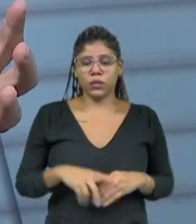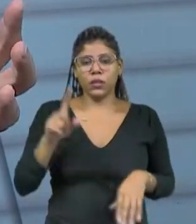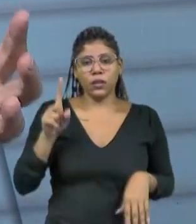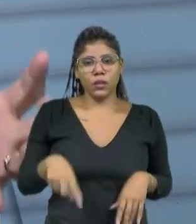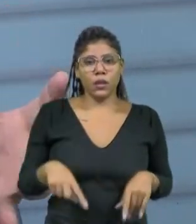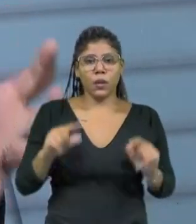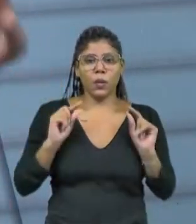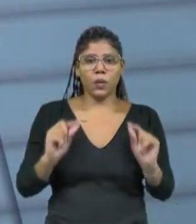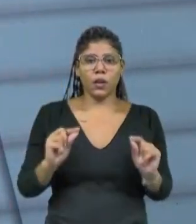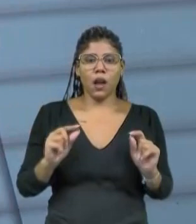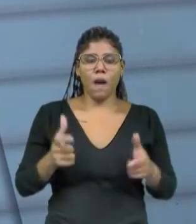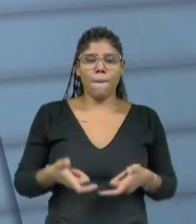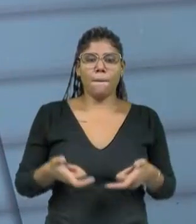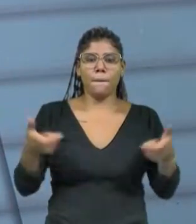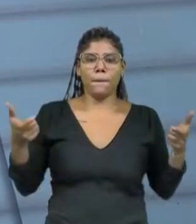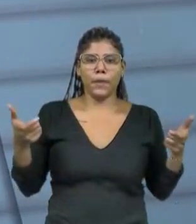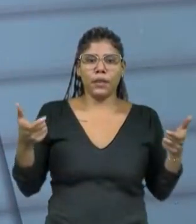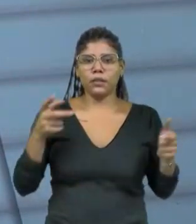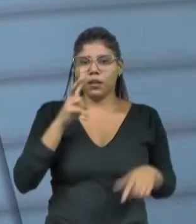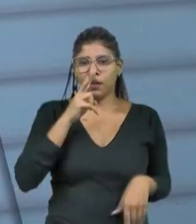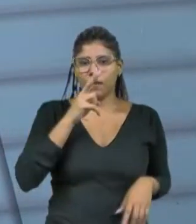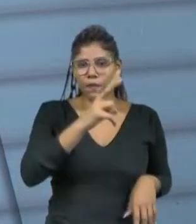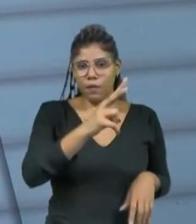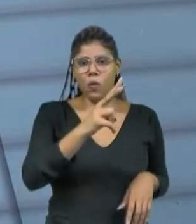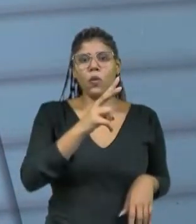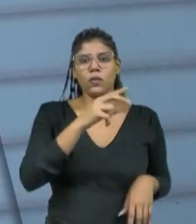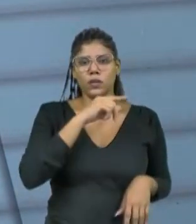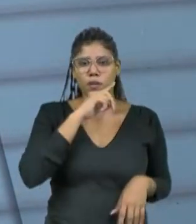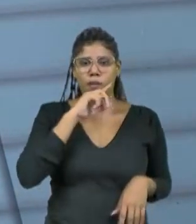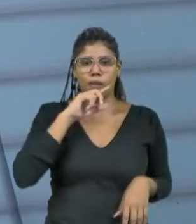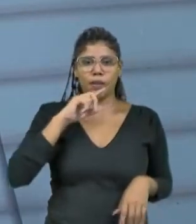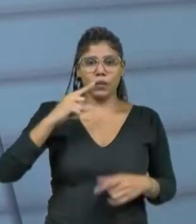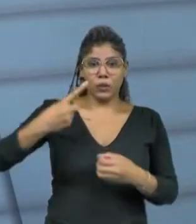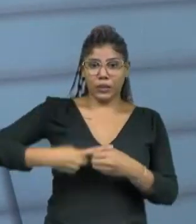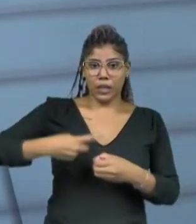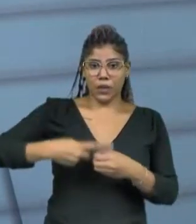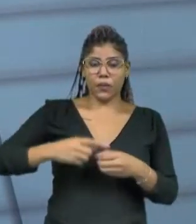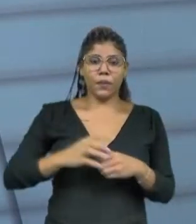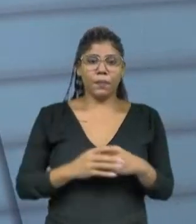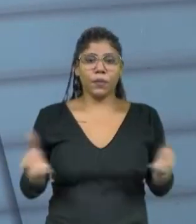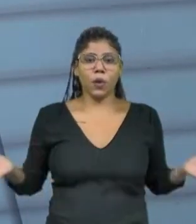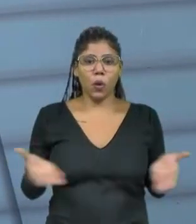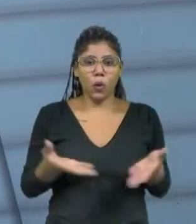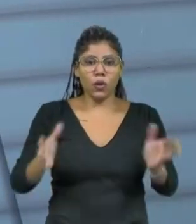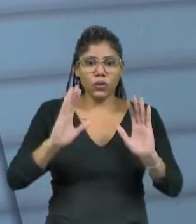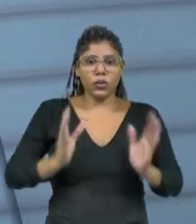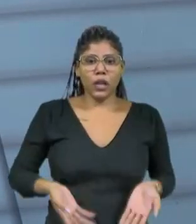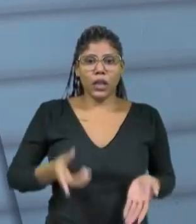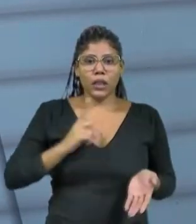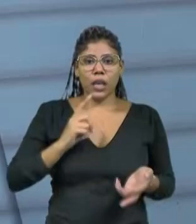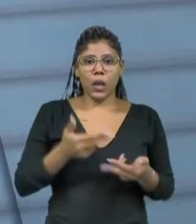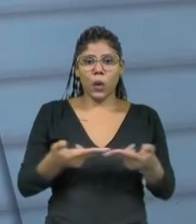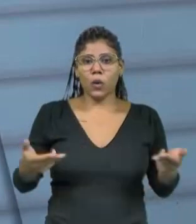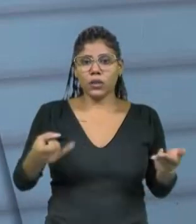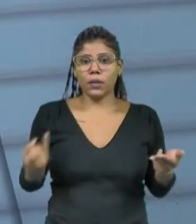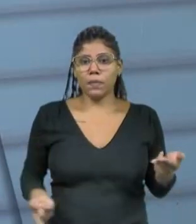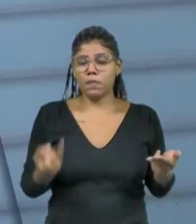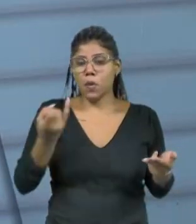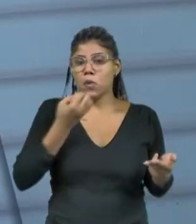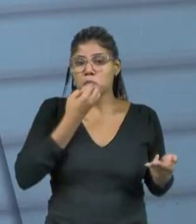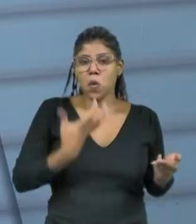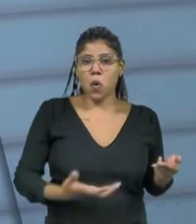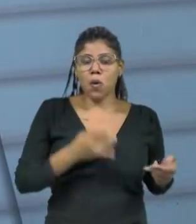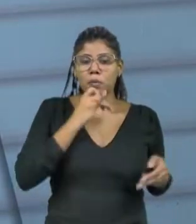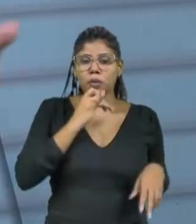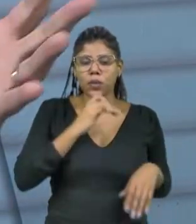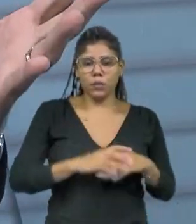justamente... aumentar a força do interior. Né? Hoje nós já temos coisas que são muito boas. Por exemplo, nós temos